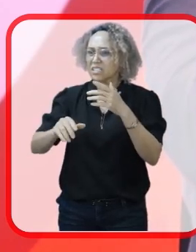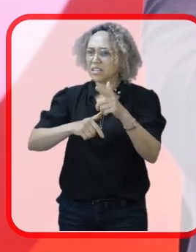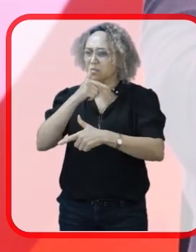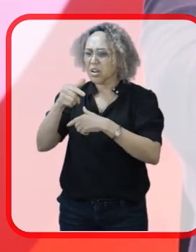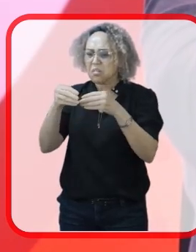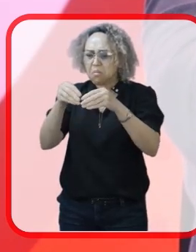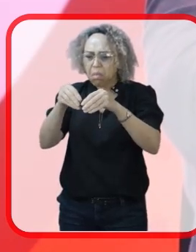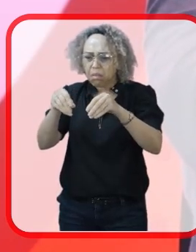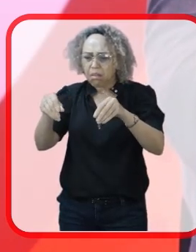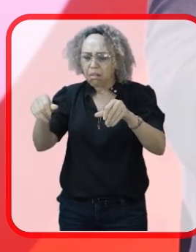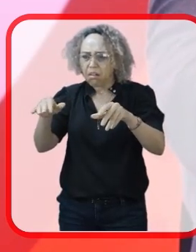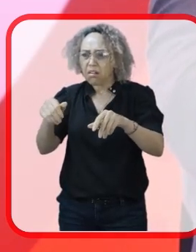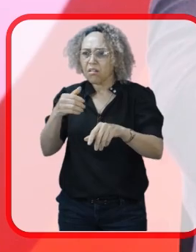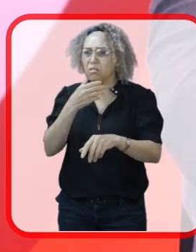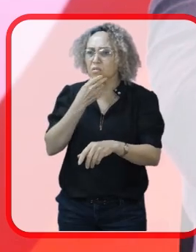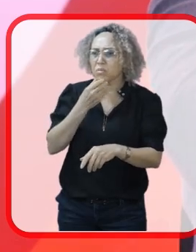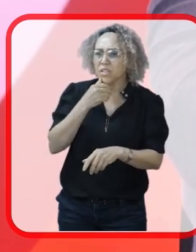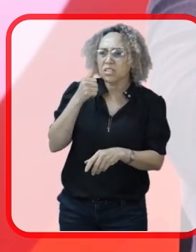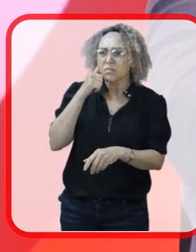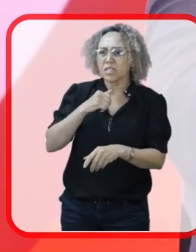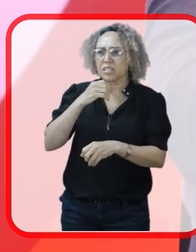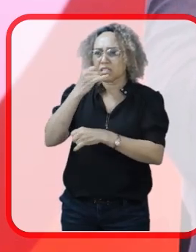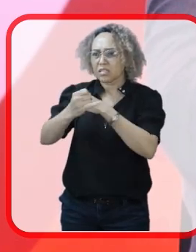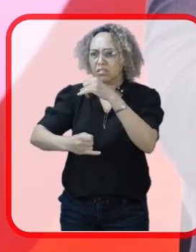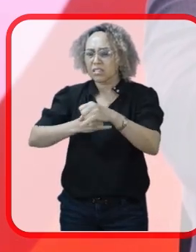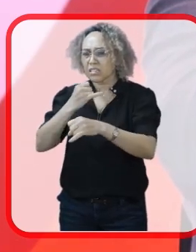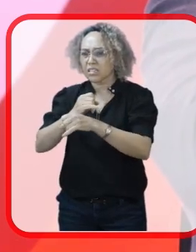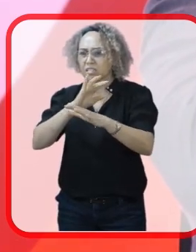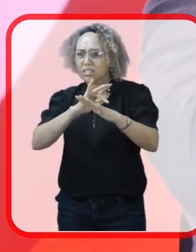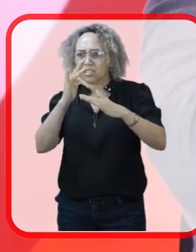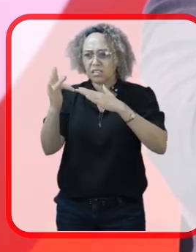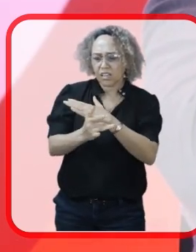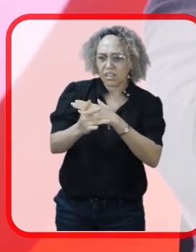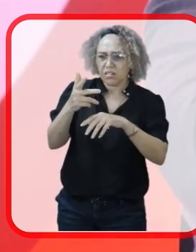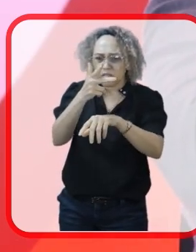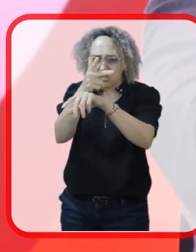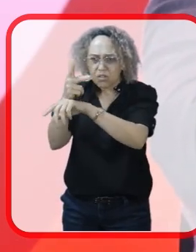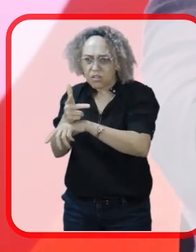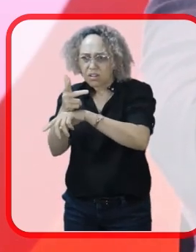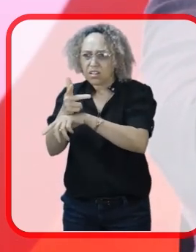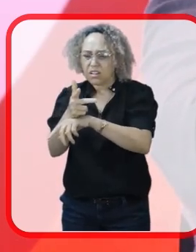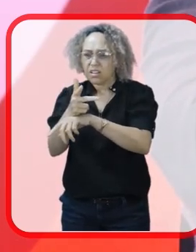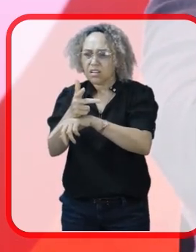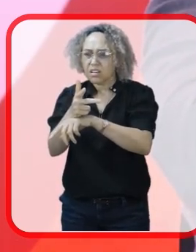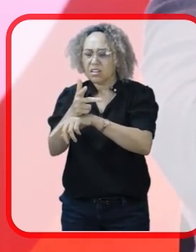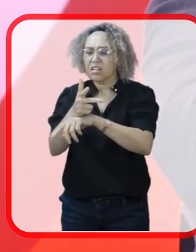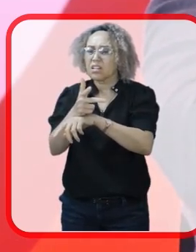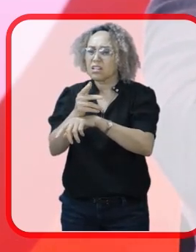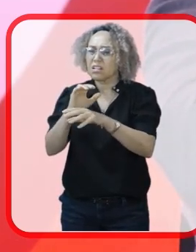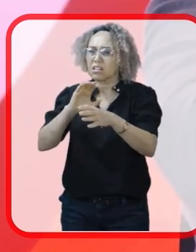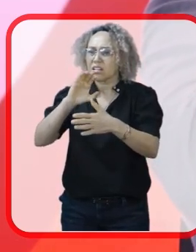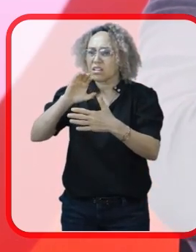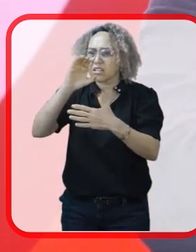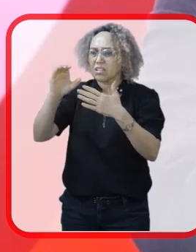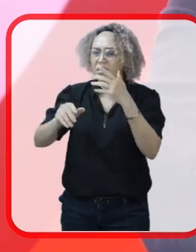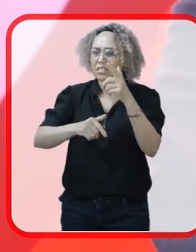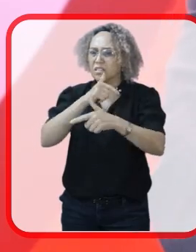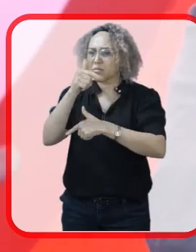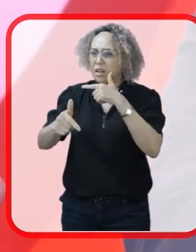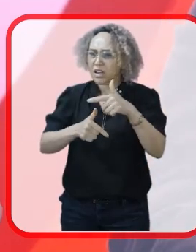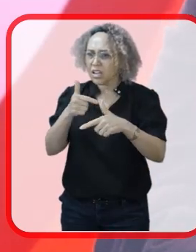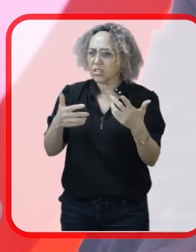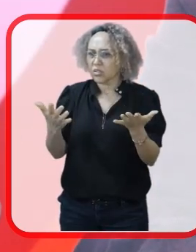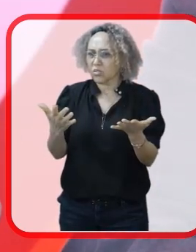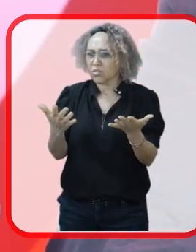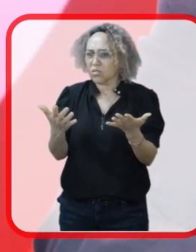estão nas redes sociais recortando vídeo, impulsionando vídeo, é classe trabalhadora precarizada, porque tem submissão do trabalho, tem controle do tempo. A